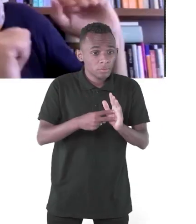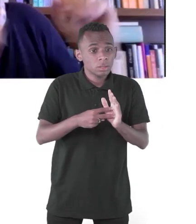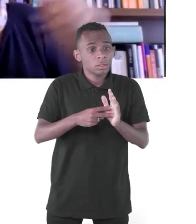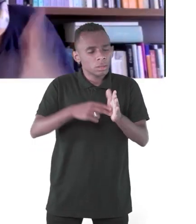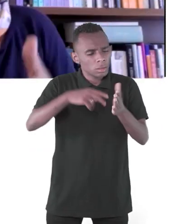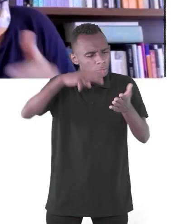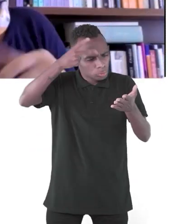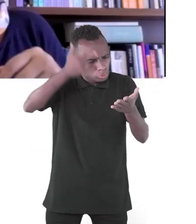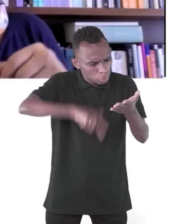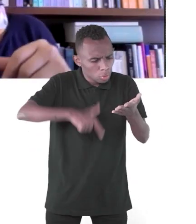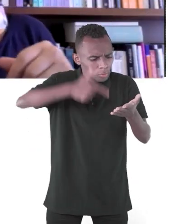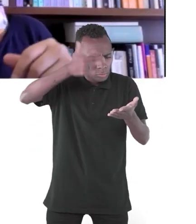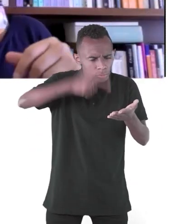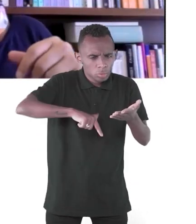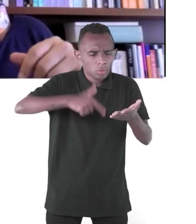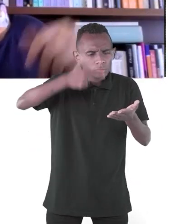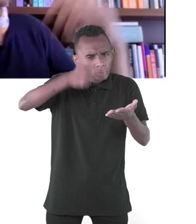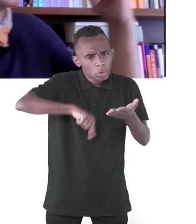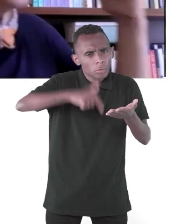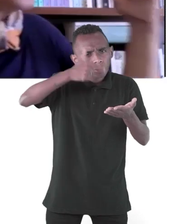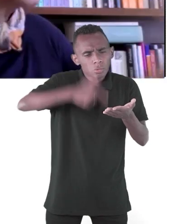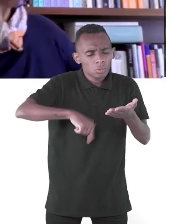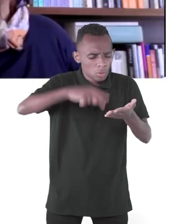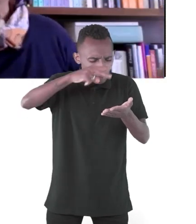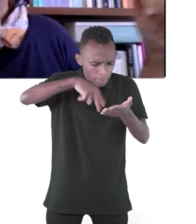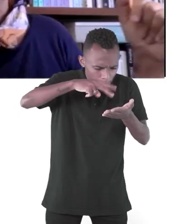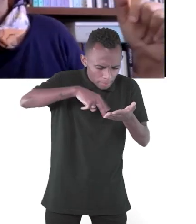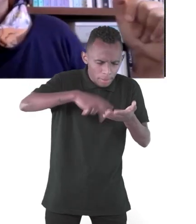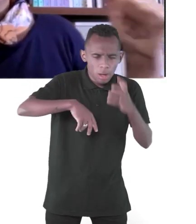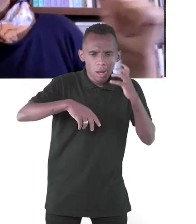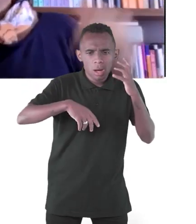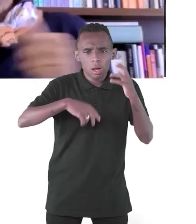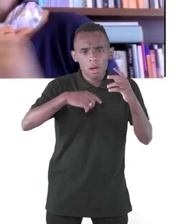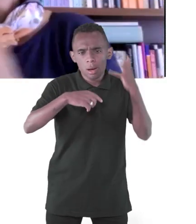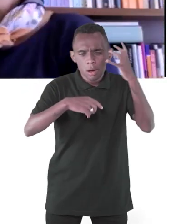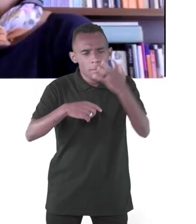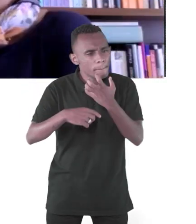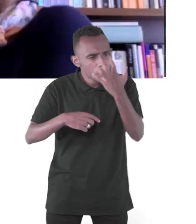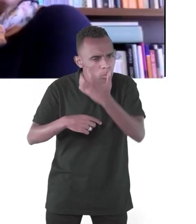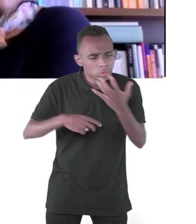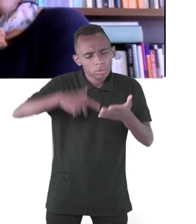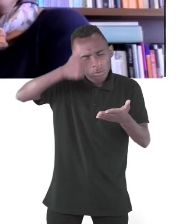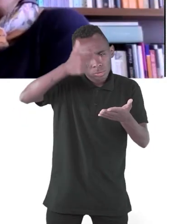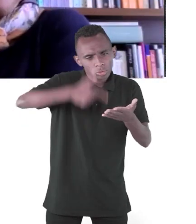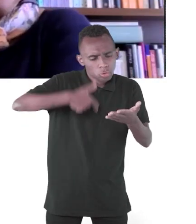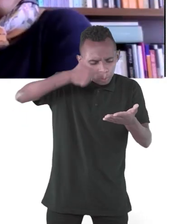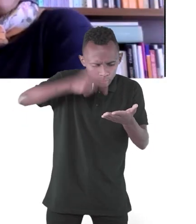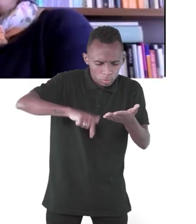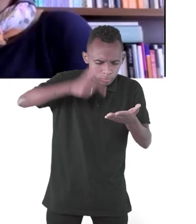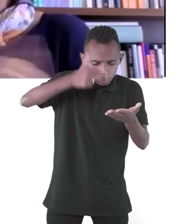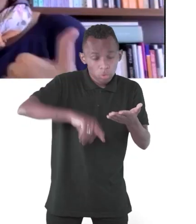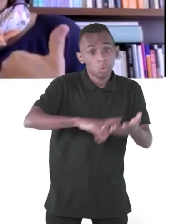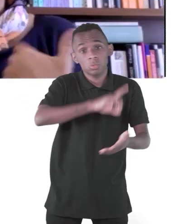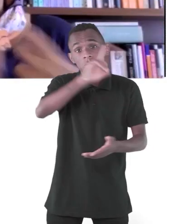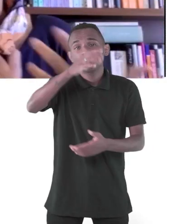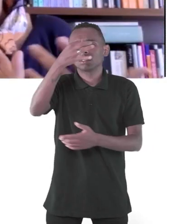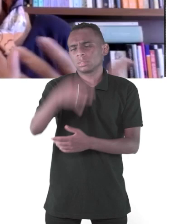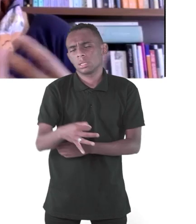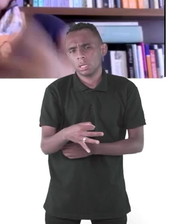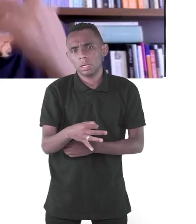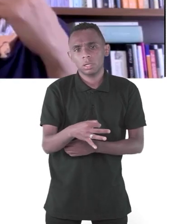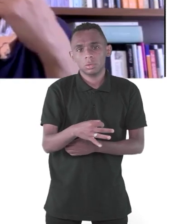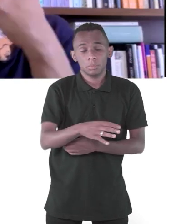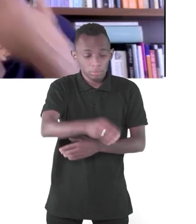Larga? Não, ouve de novo. Ouve num outro momento, ouve no dia certo. Eu